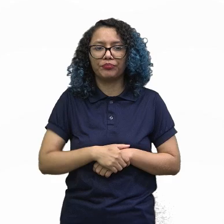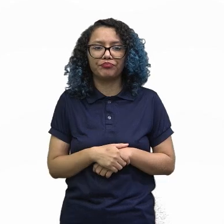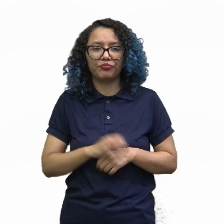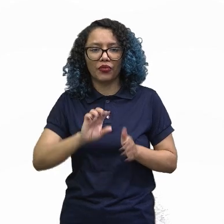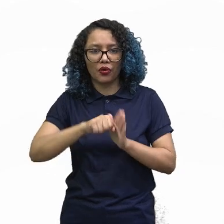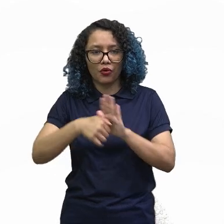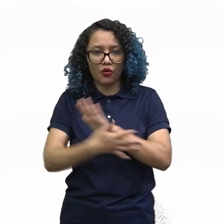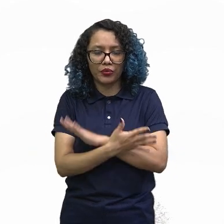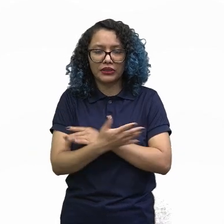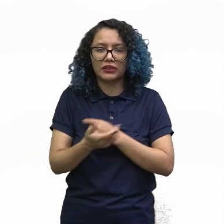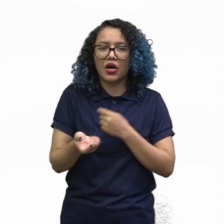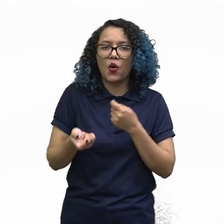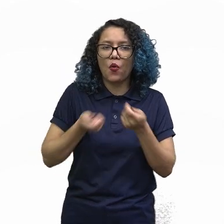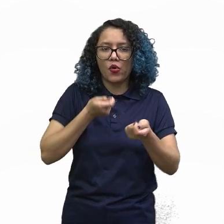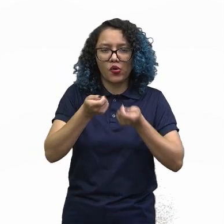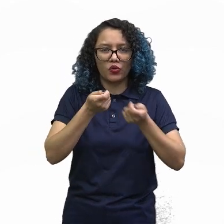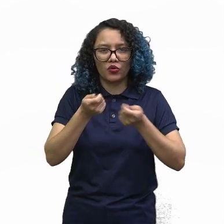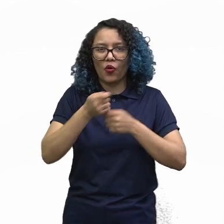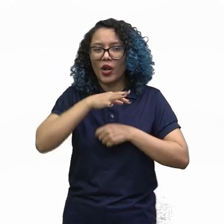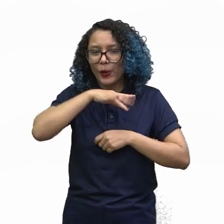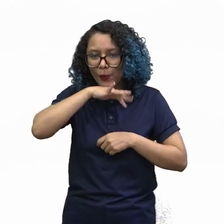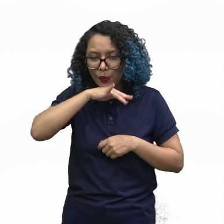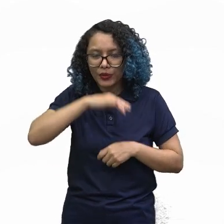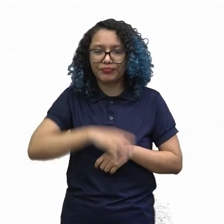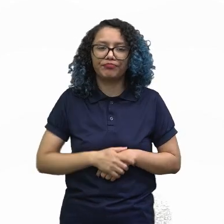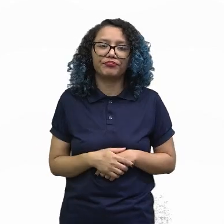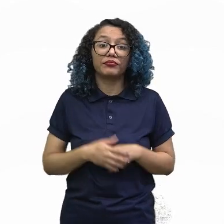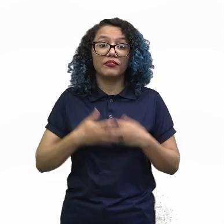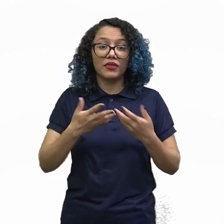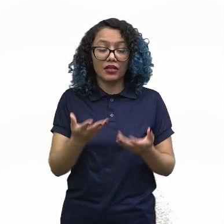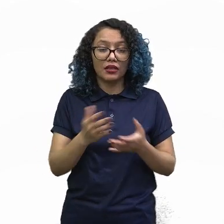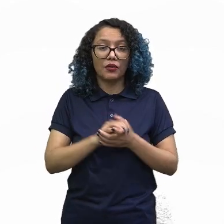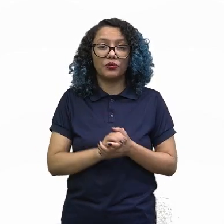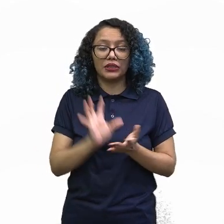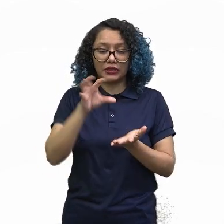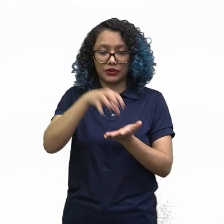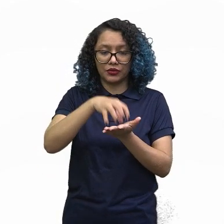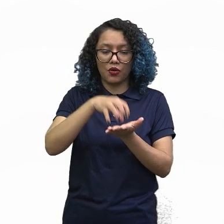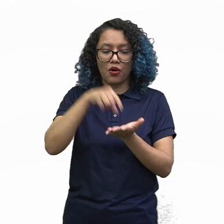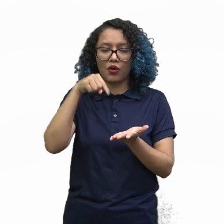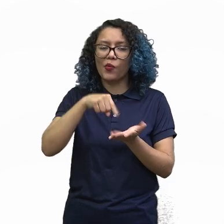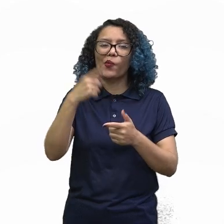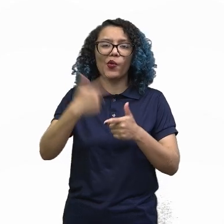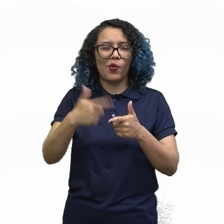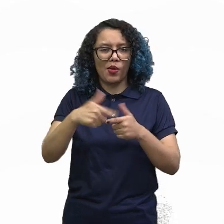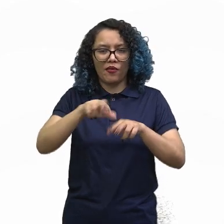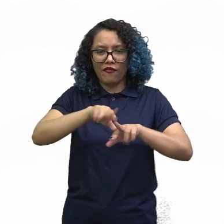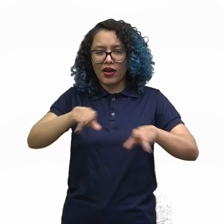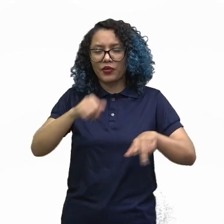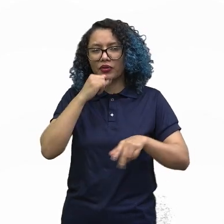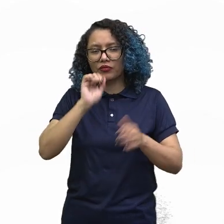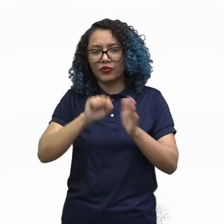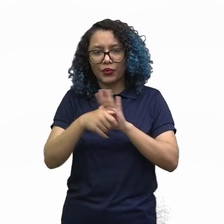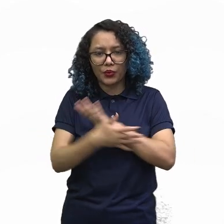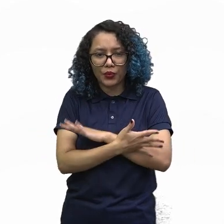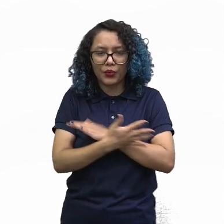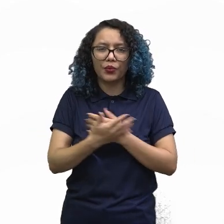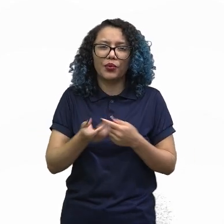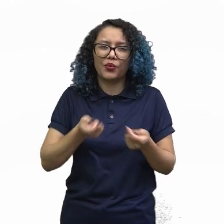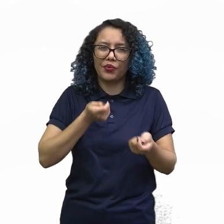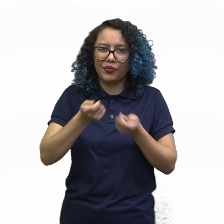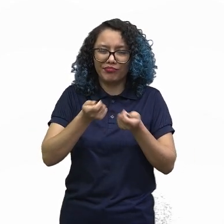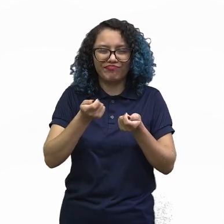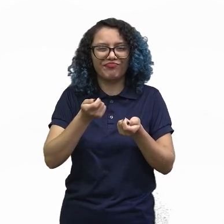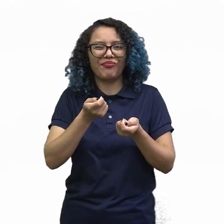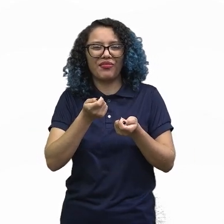má gestão. Então, dentro desse processo, essa superintendência ela apresentou muitos problemas, como a corrupção, má gestão,